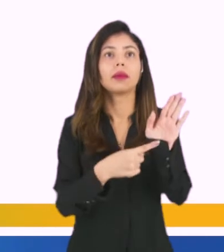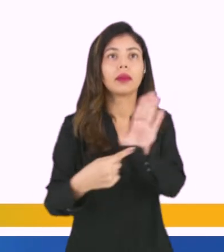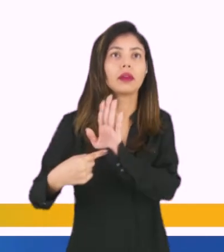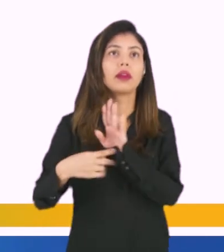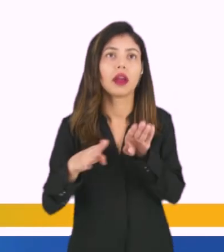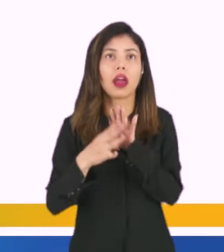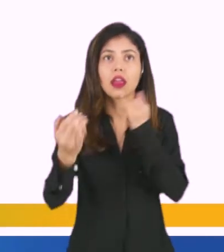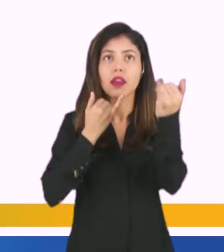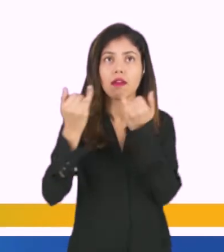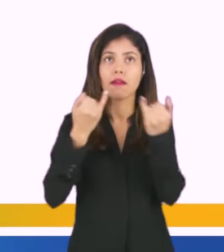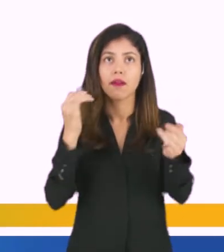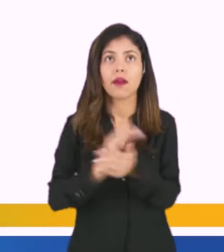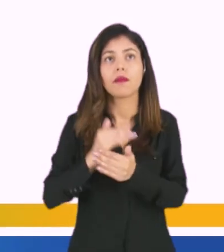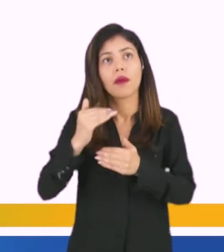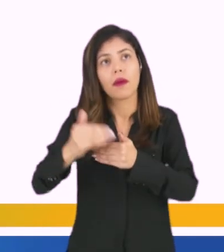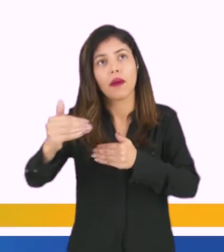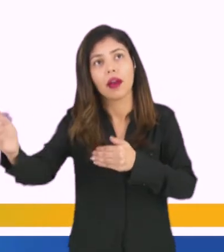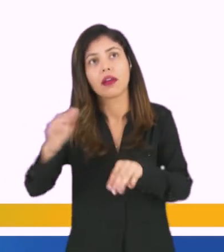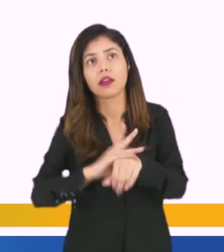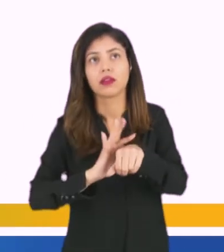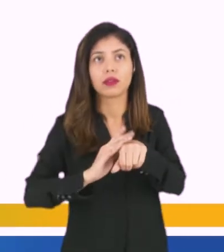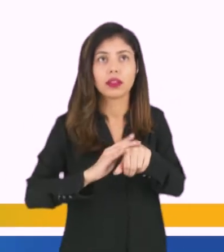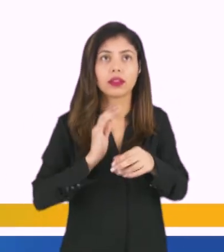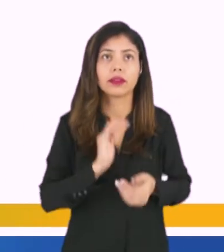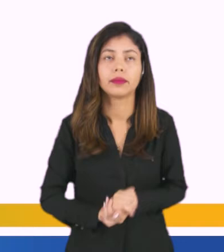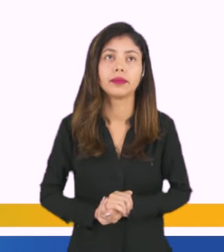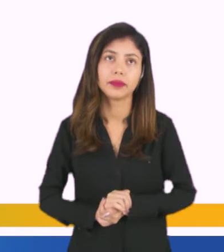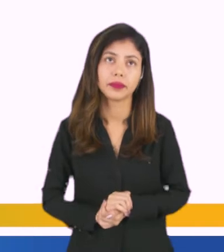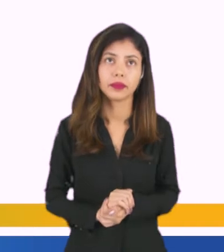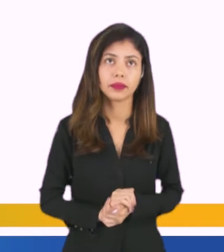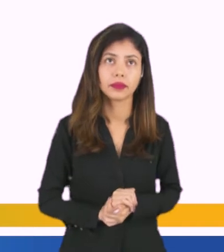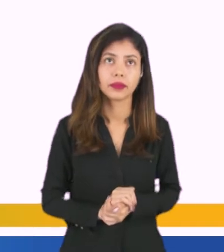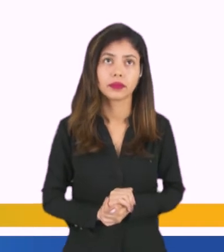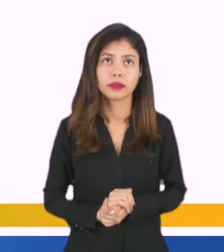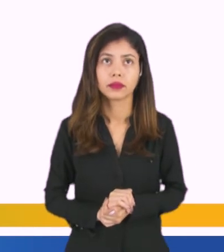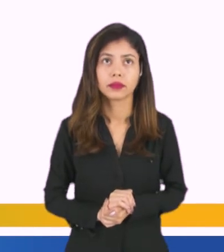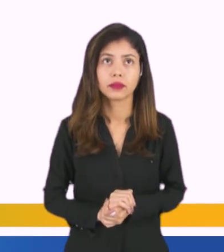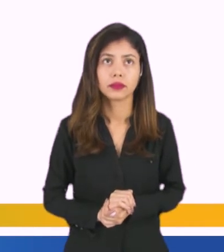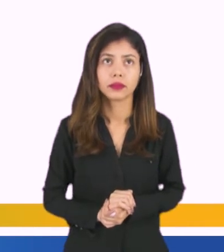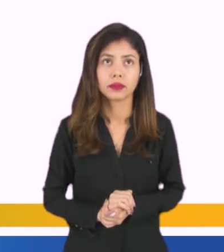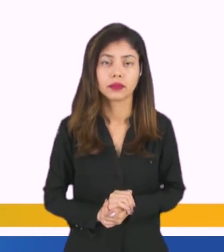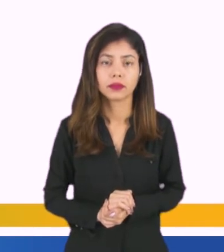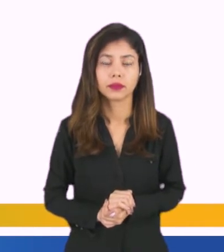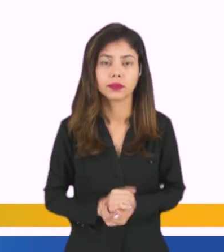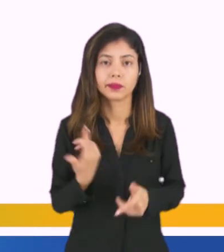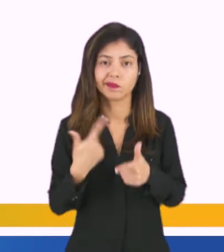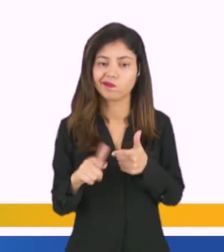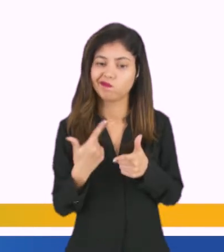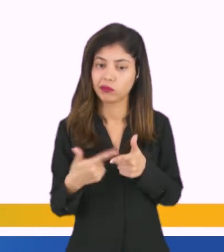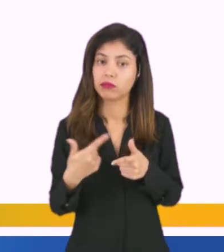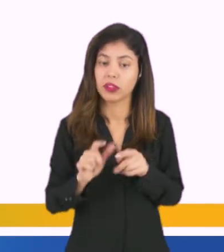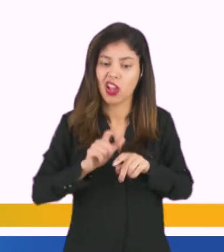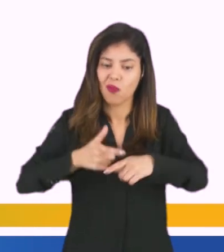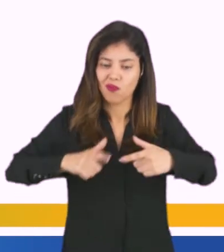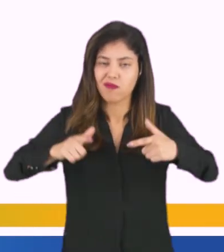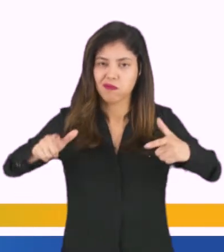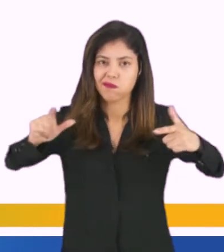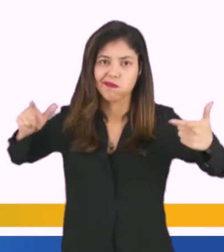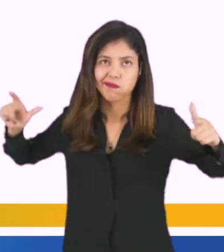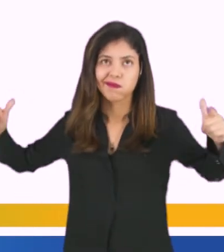que informa a ocorrência e distribuição de doenças, né? Qual é a ocorrência dessas doenças e como elas se agravam, como elas